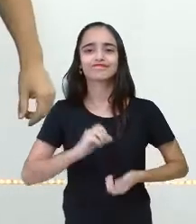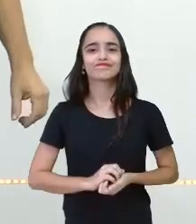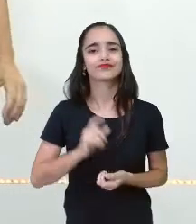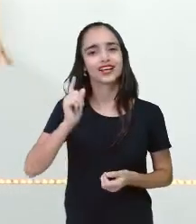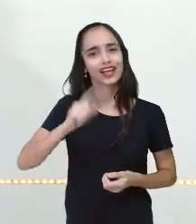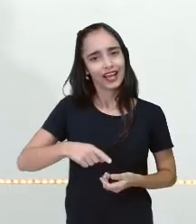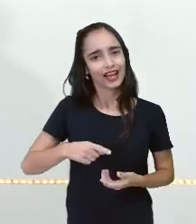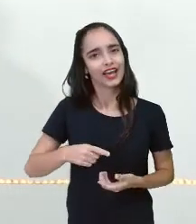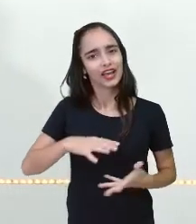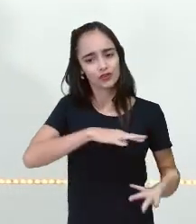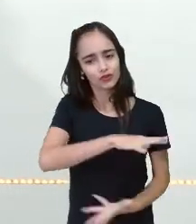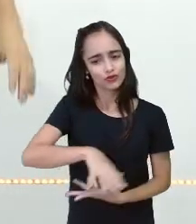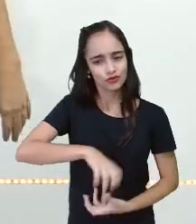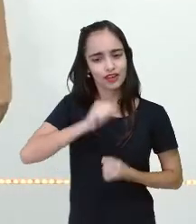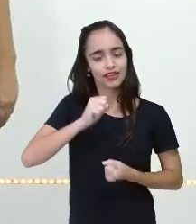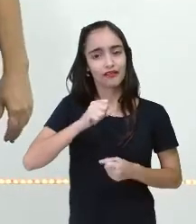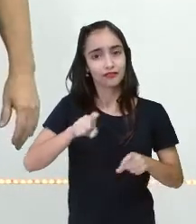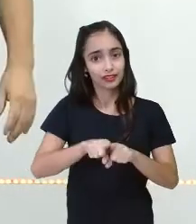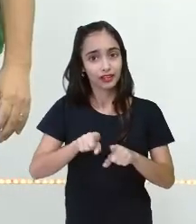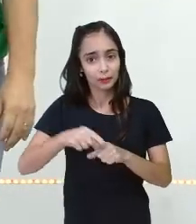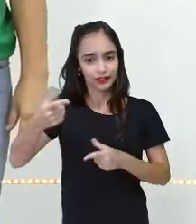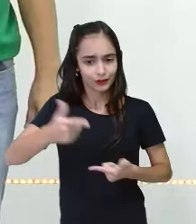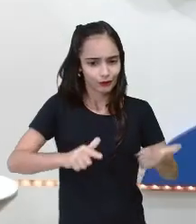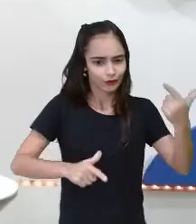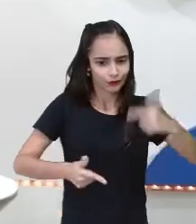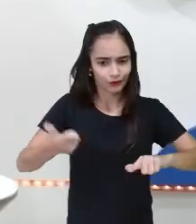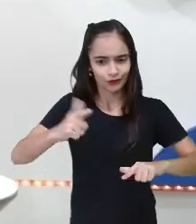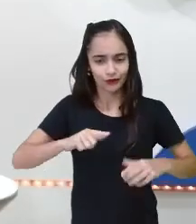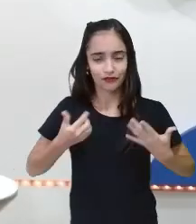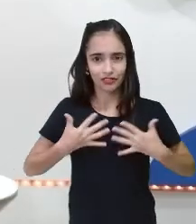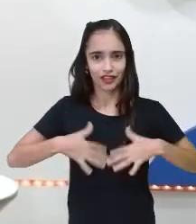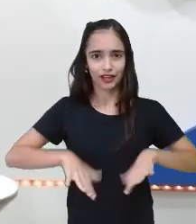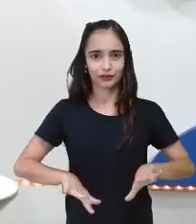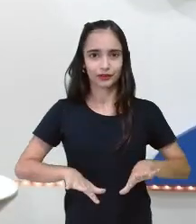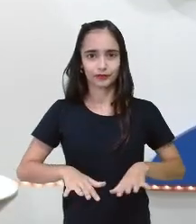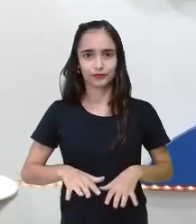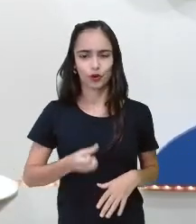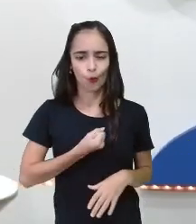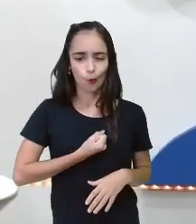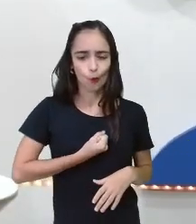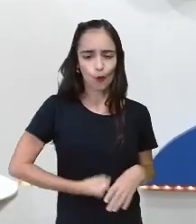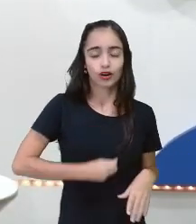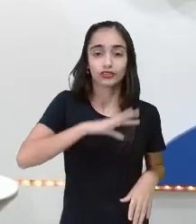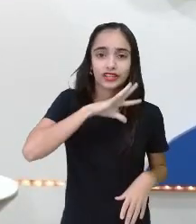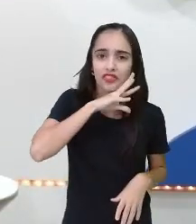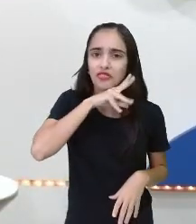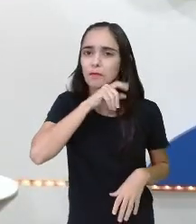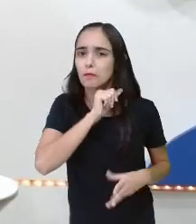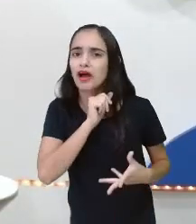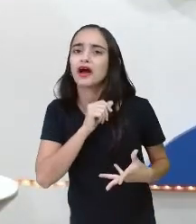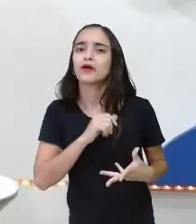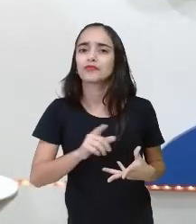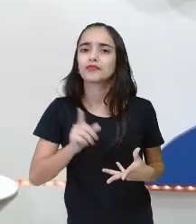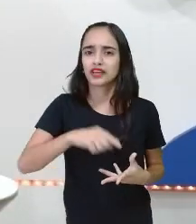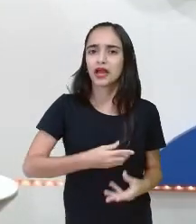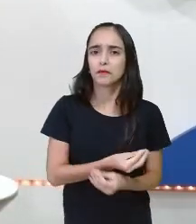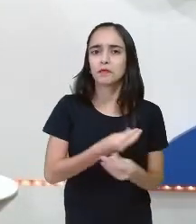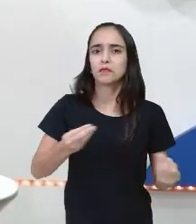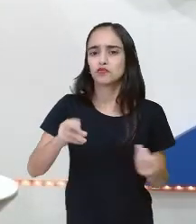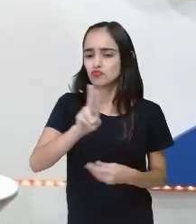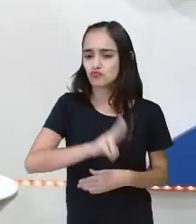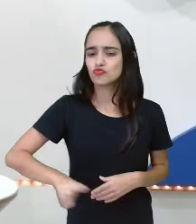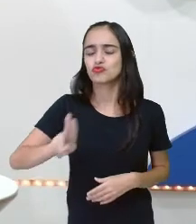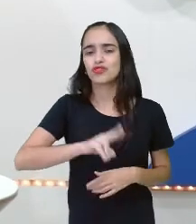mesmo tempo. É perfeita, né? Isso. Mas o cocô do animal, não é? O cocô da vaca. Alguns animais é útil demais. É